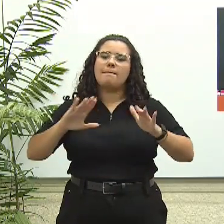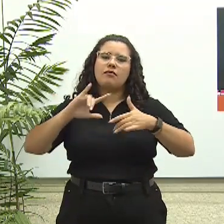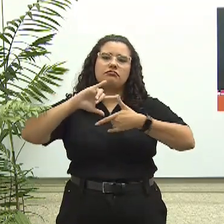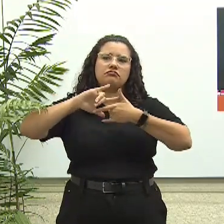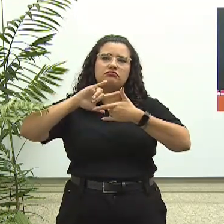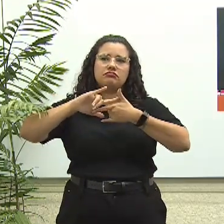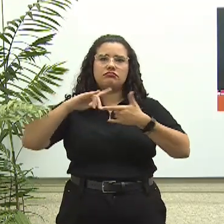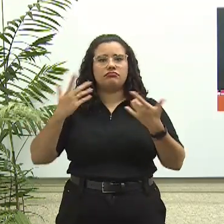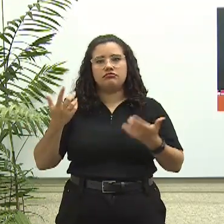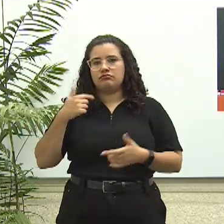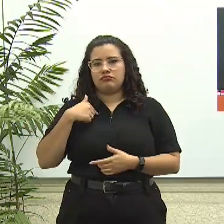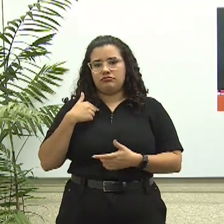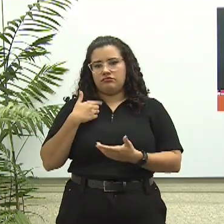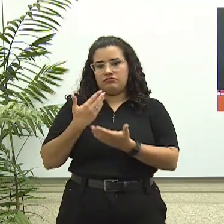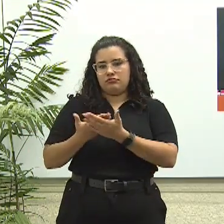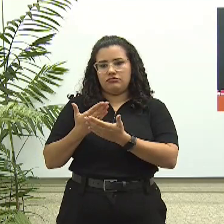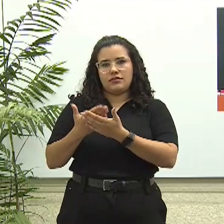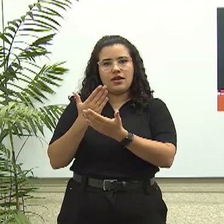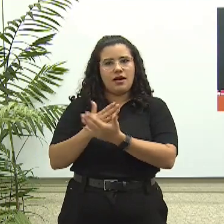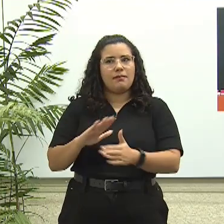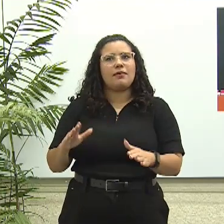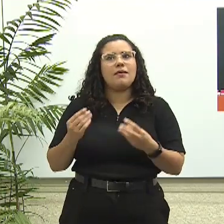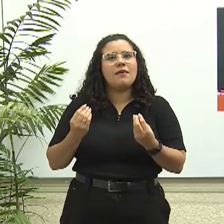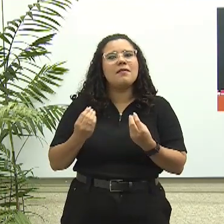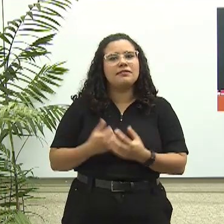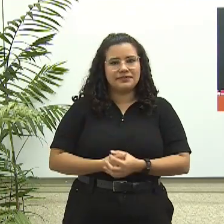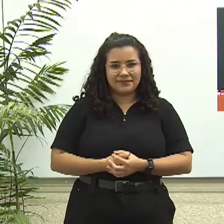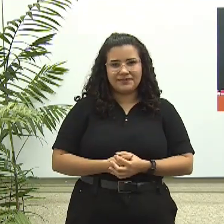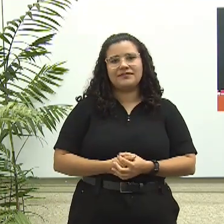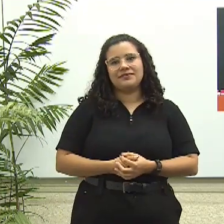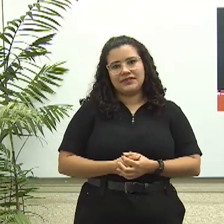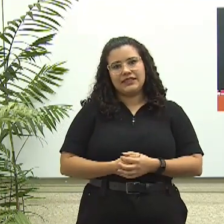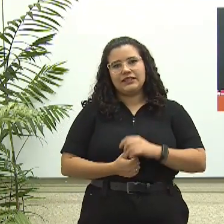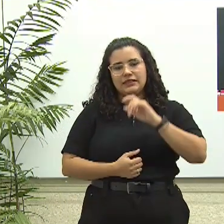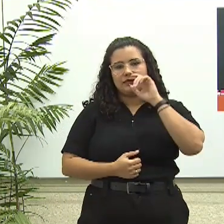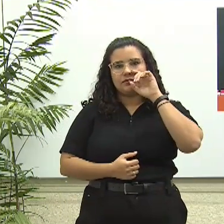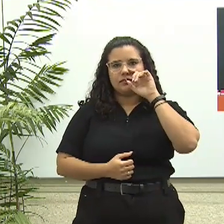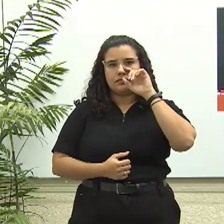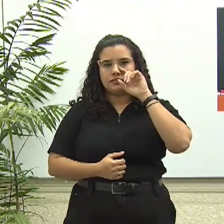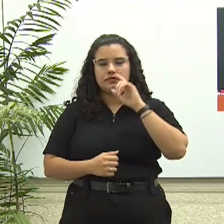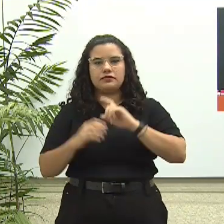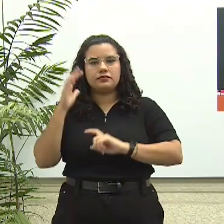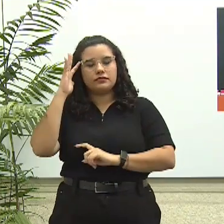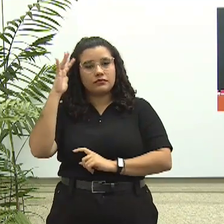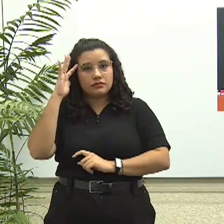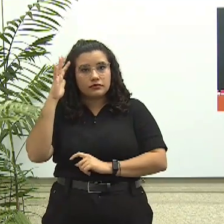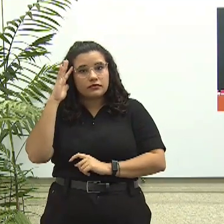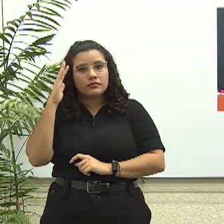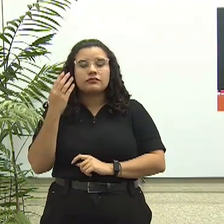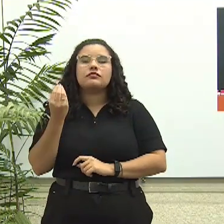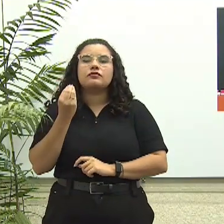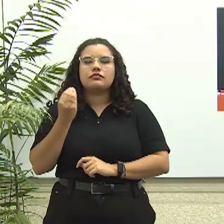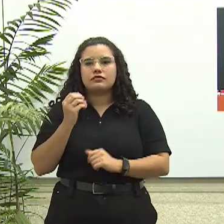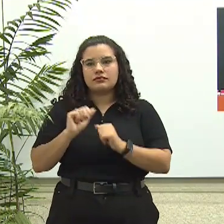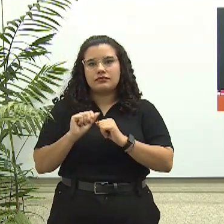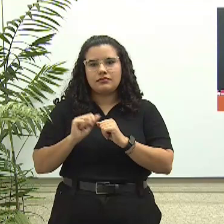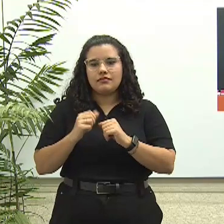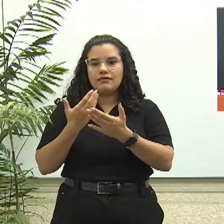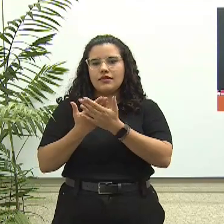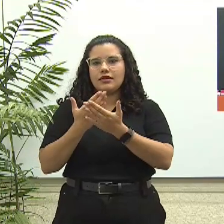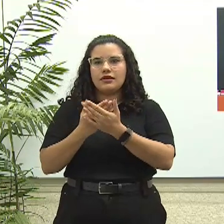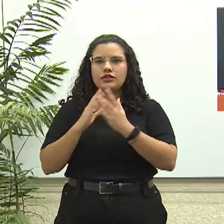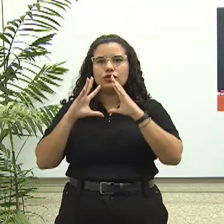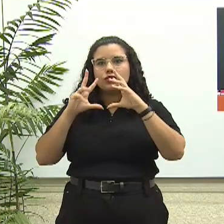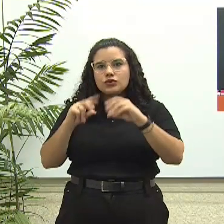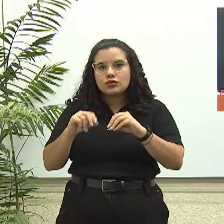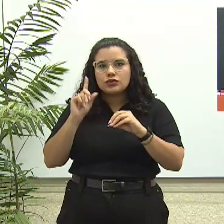não dá nem mais aula né como que uma uma uma a USP ou como como que faz entendeu Nossa faz tudo no